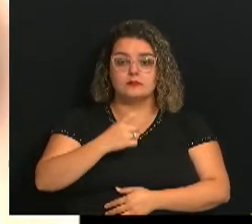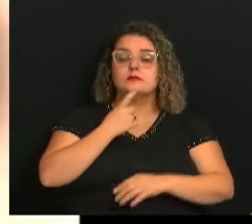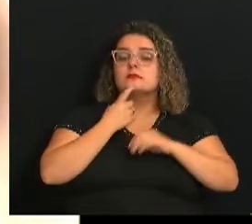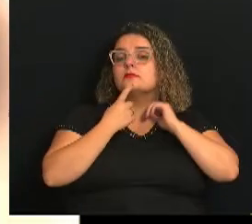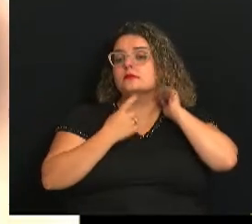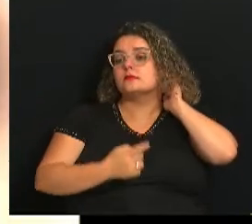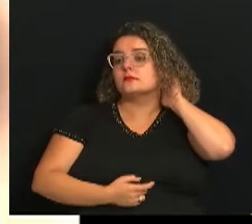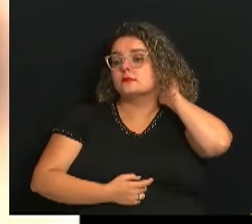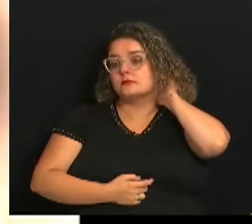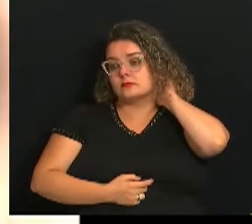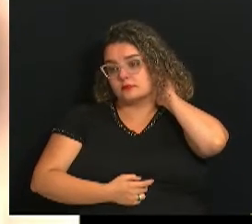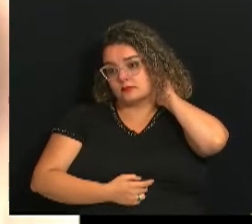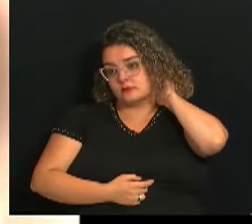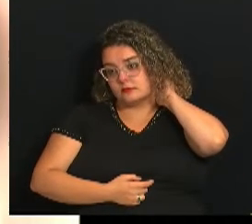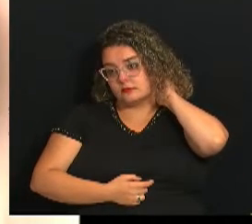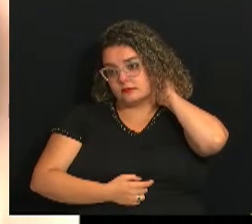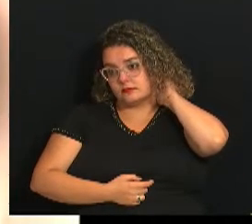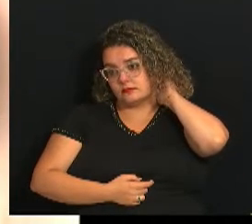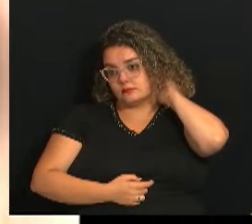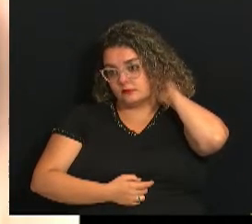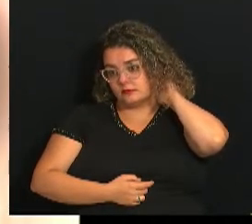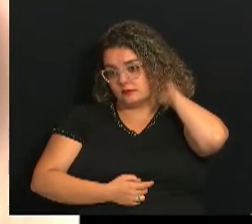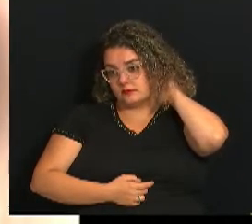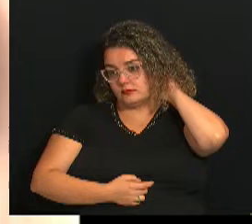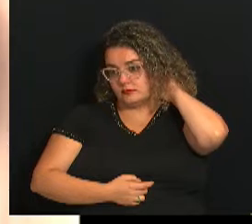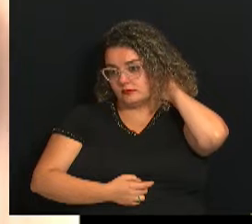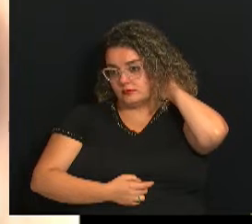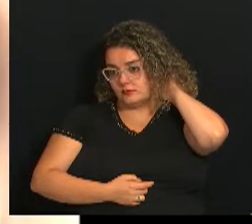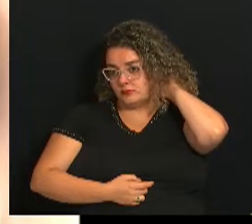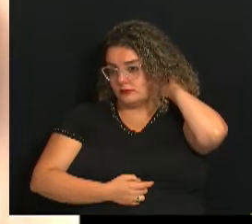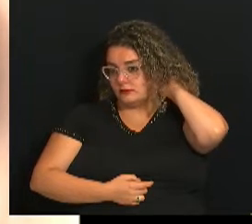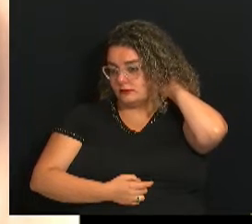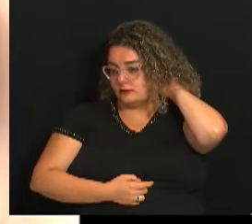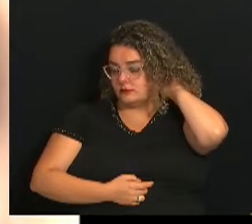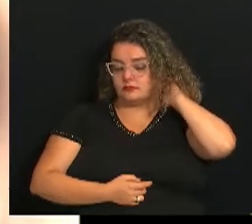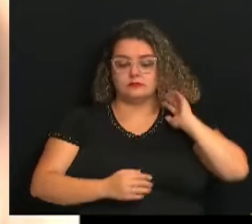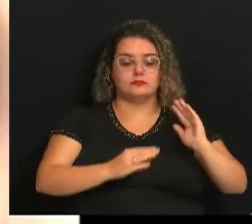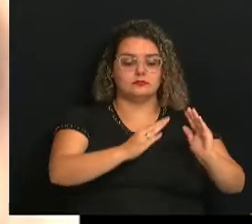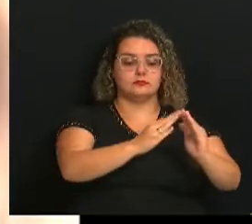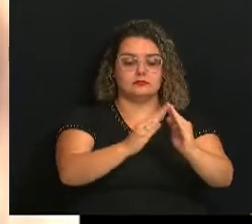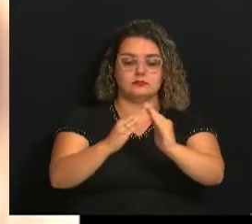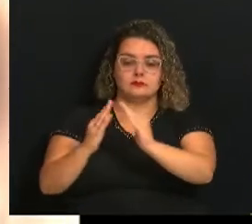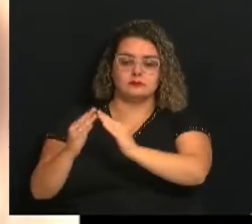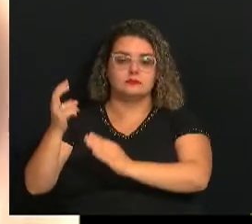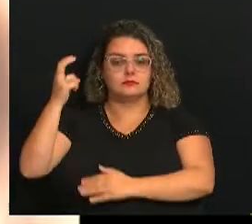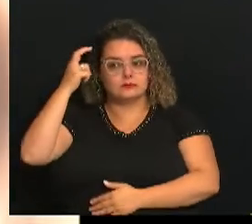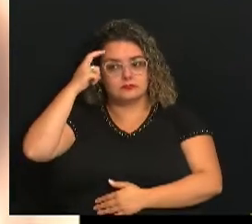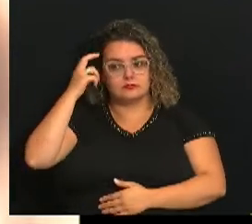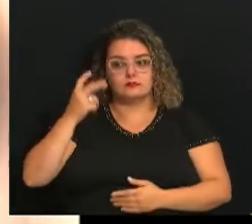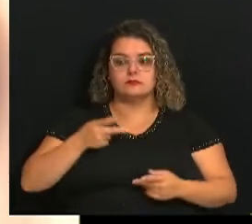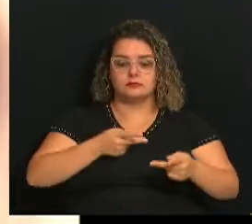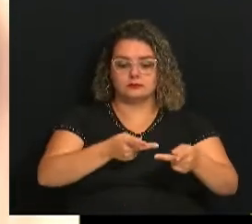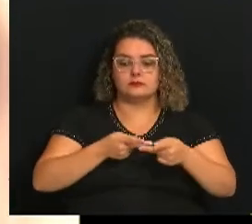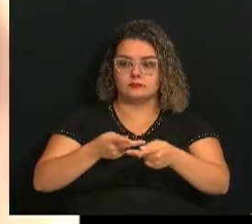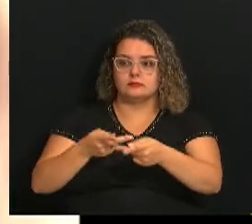minha proximidade com as casas de cultura, eu sou colaboradora de várias delas, mas em especial da Casa de Cultura